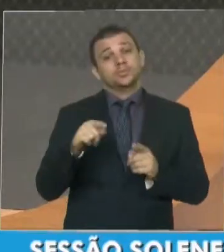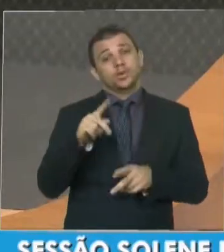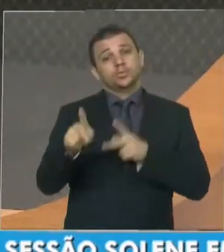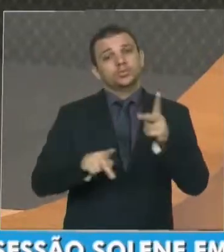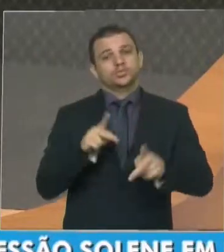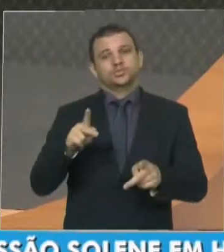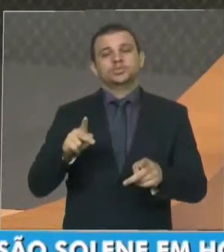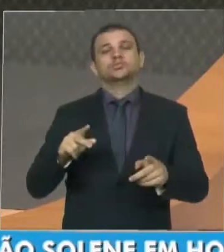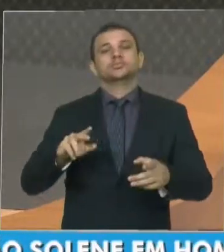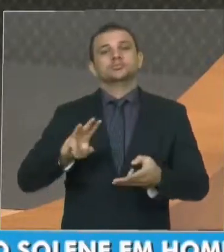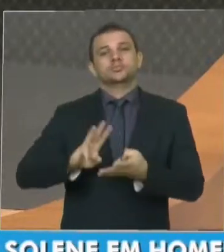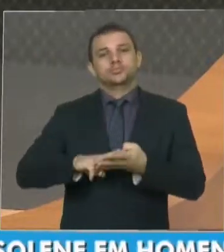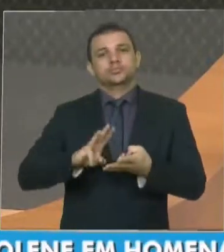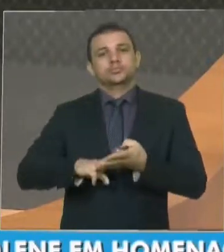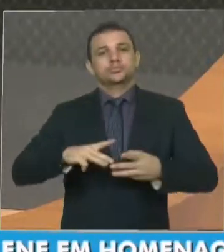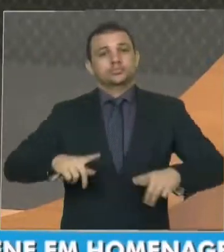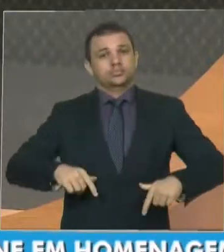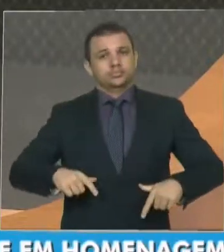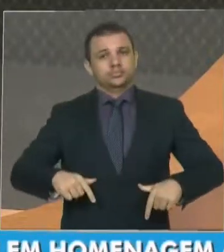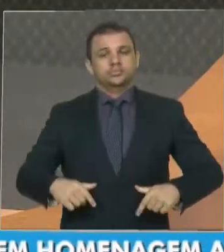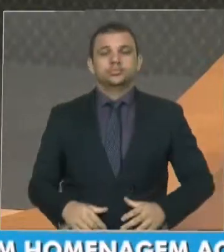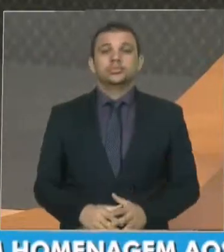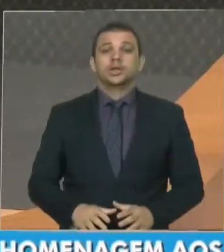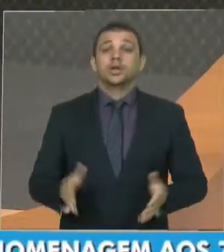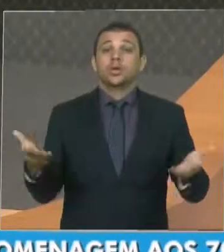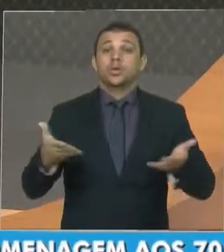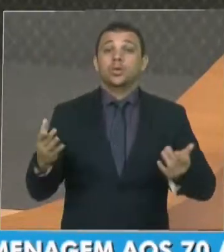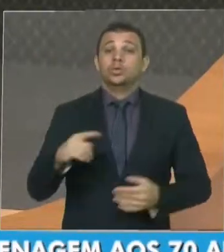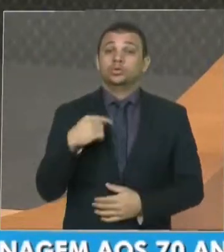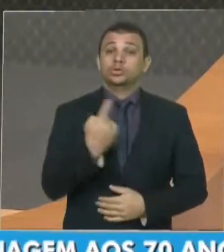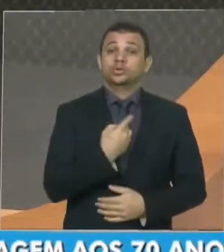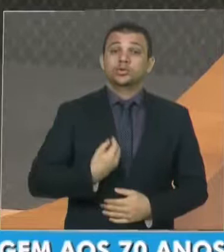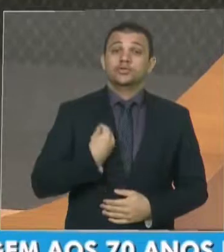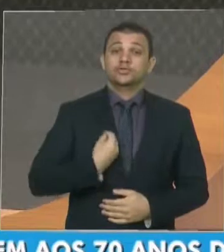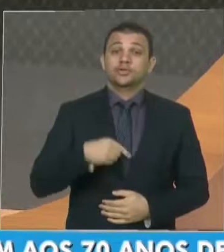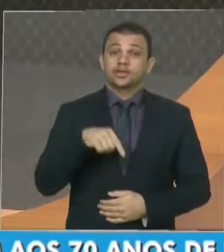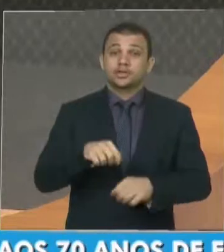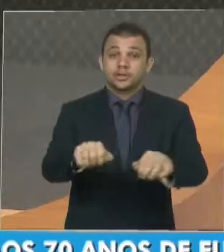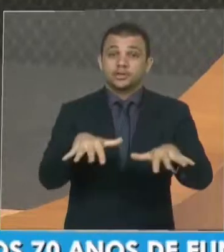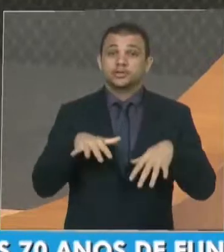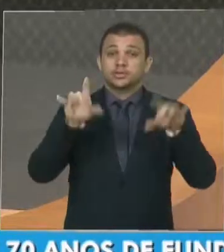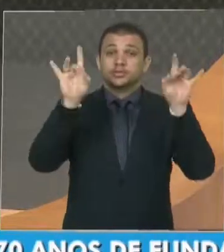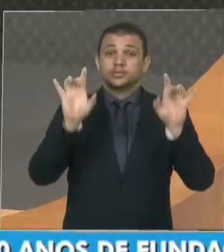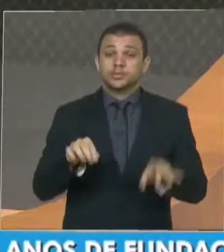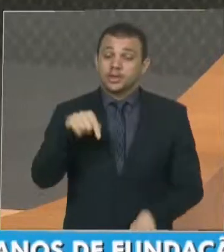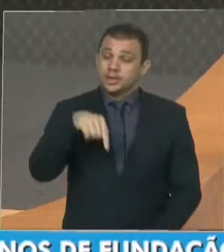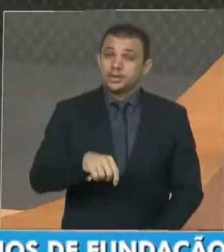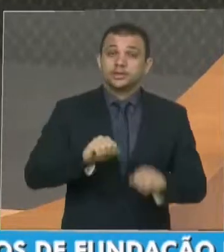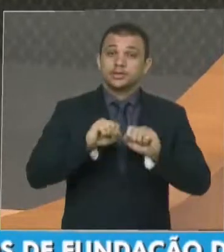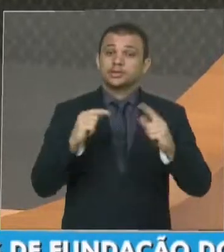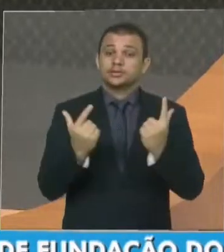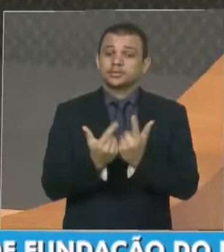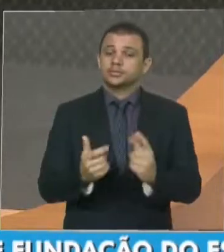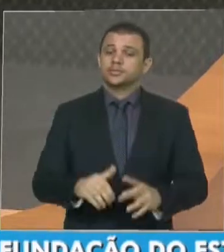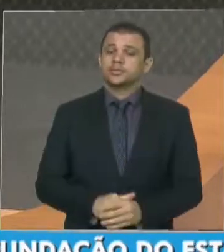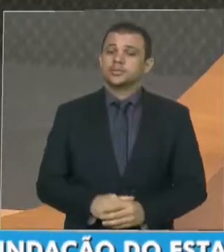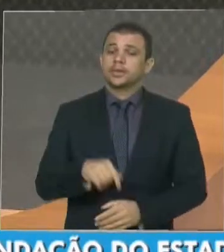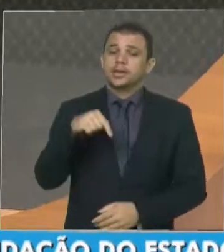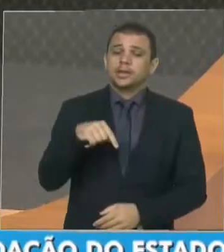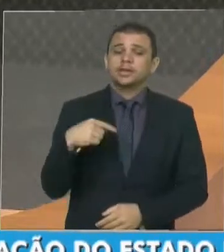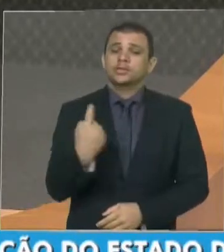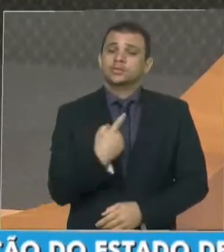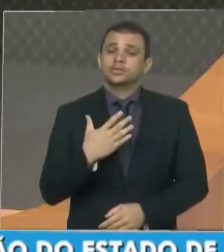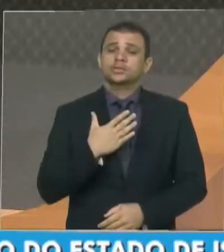Assembleia Legislativa. Que nós temos que falar aqui, meu presidente Vinícius Lula, de proposições, indicações, mas nesse momento